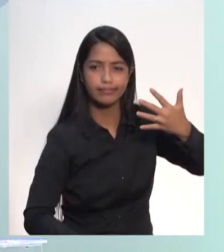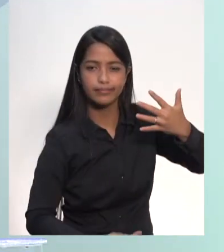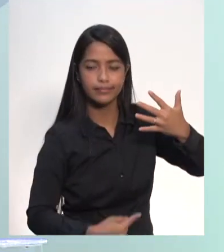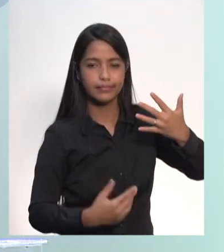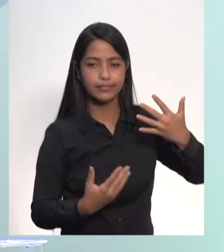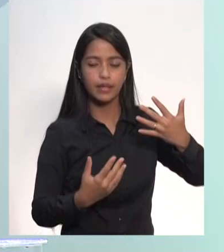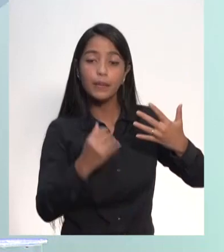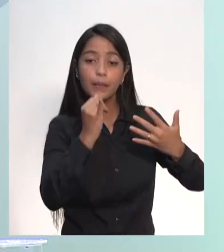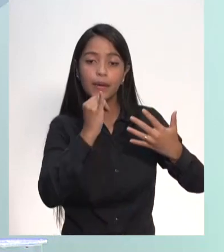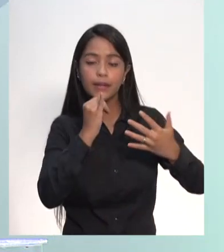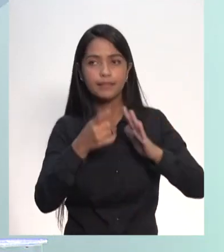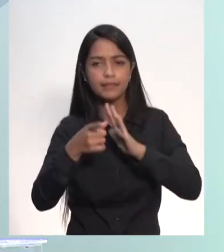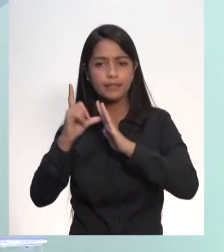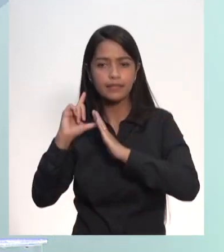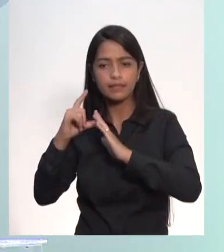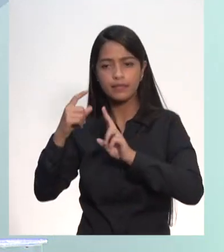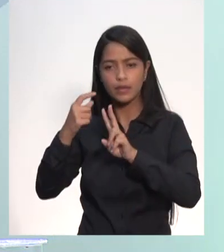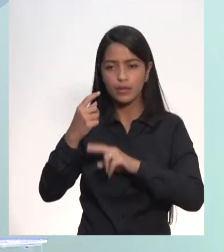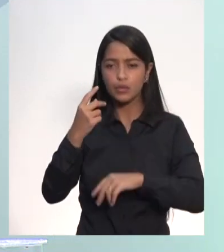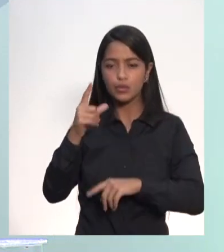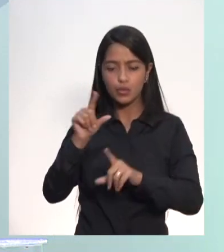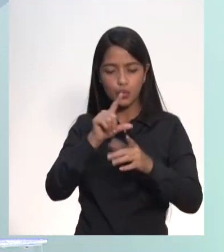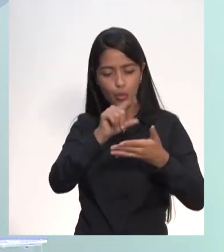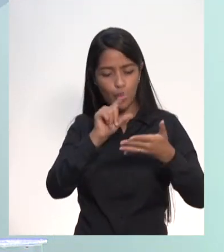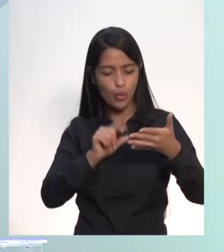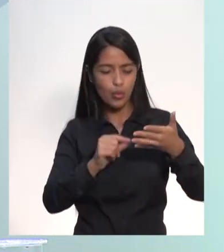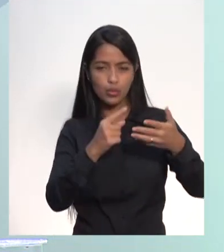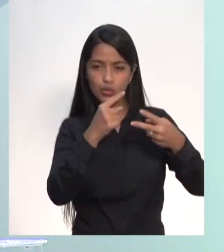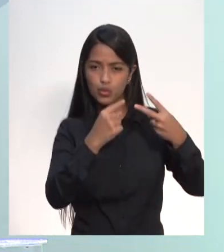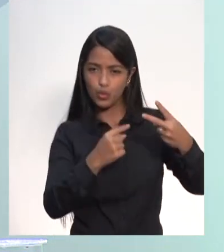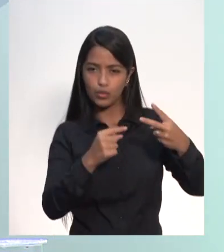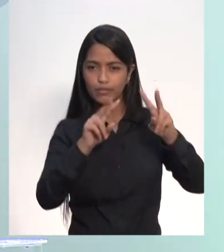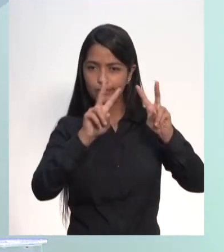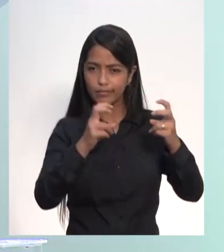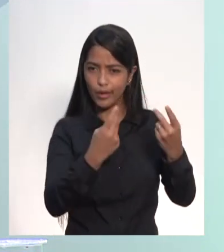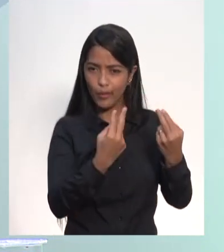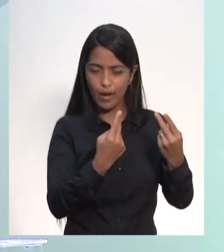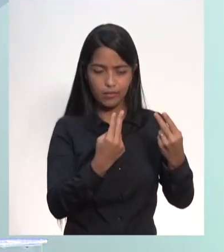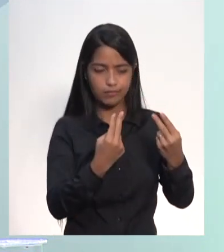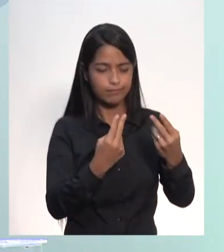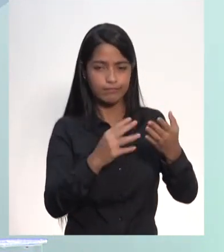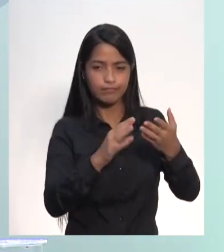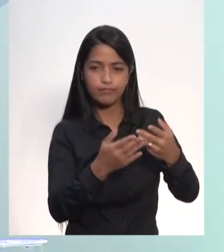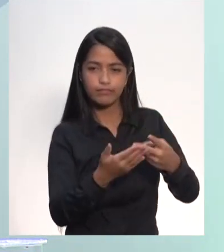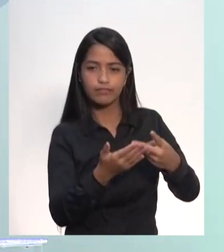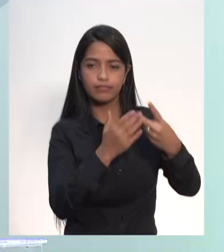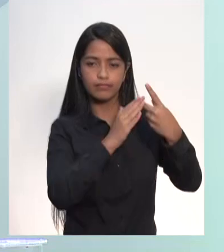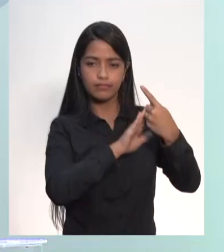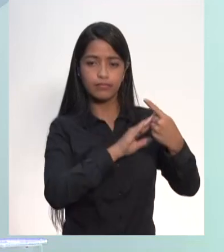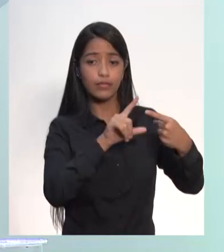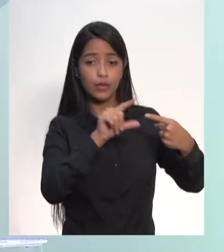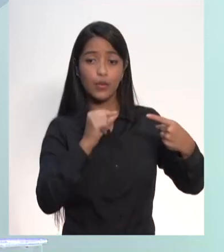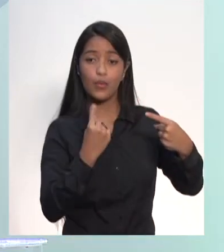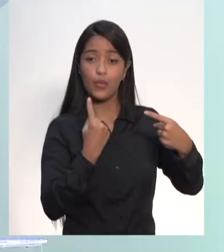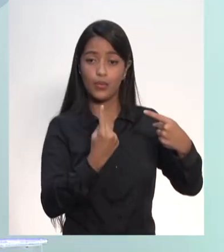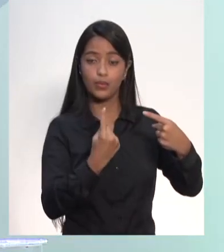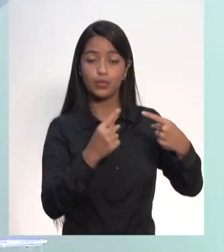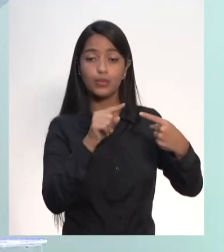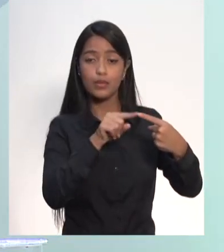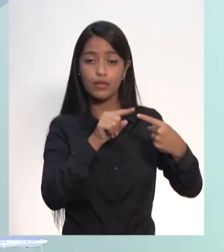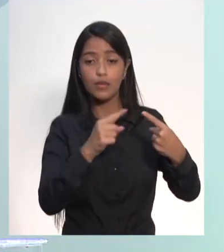habilidades que tratavam de um mesmo tema, a gente acabou selecionando uma delas, mais abrangente, para poder contemplar o maior